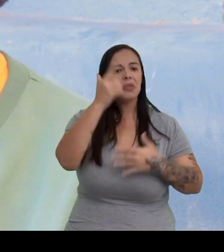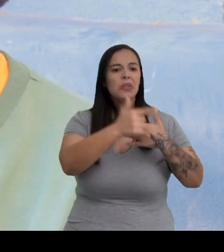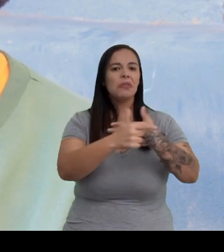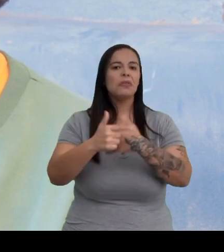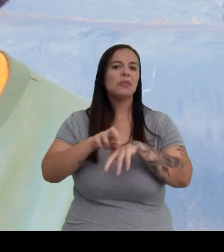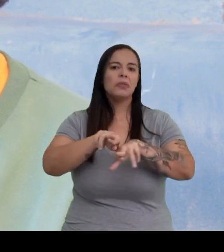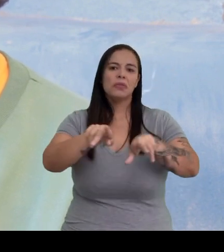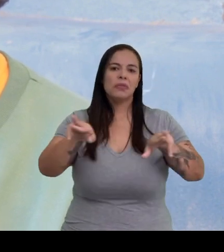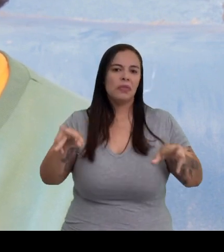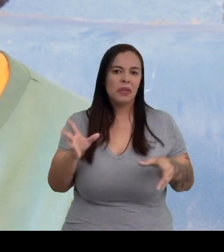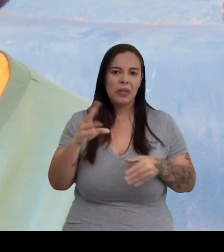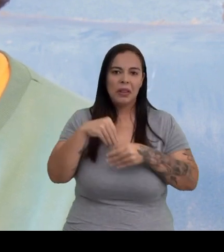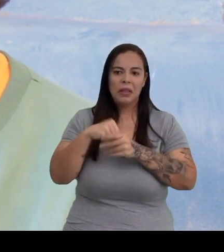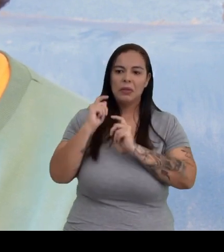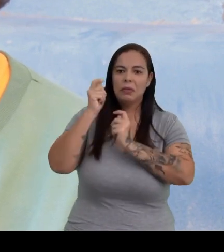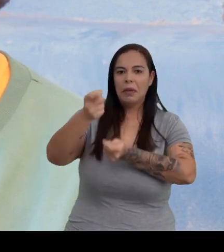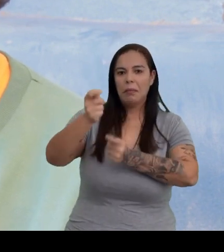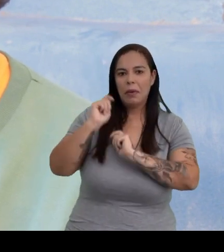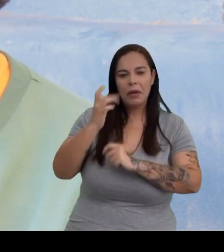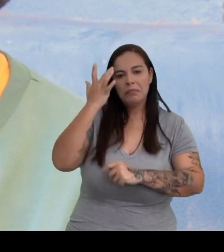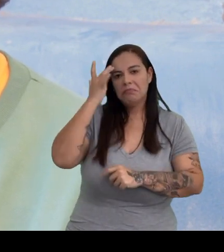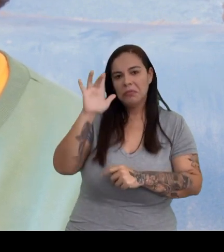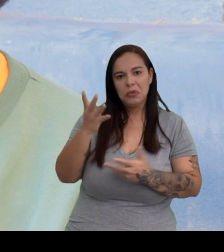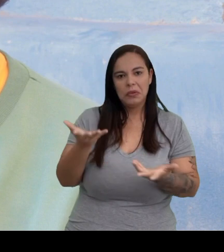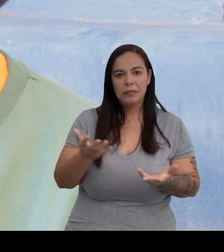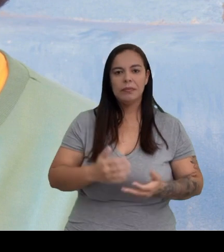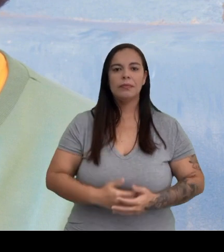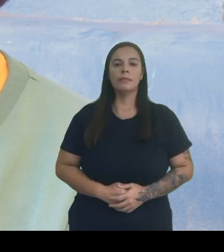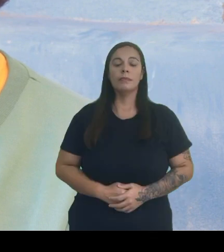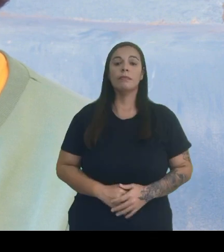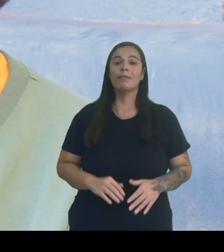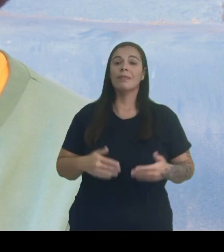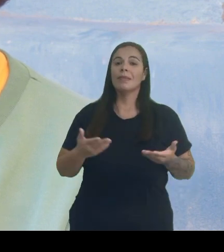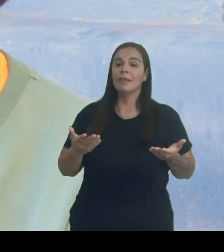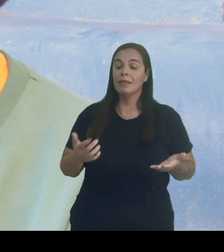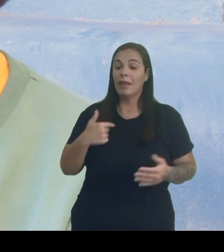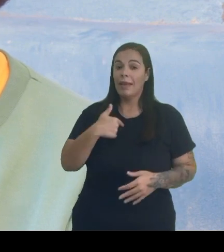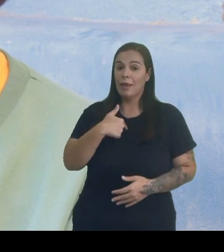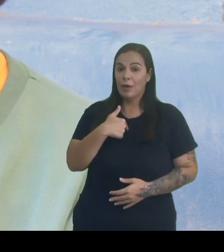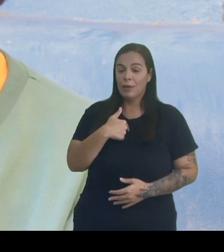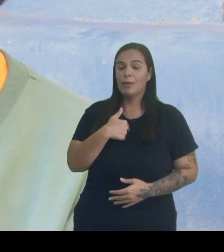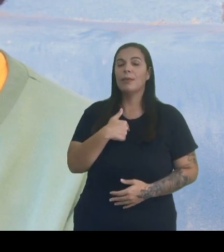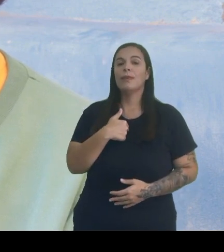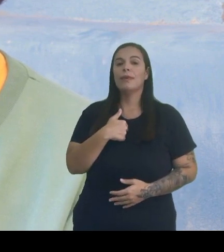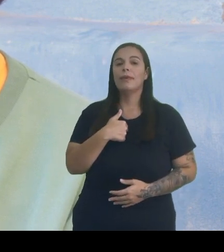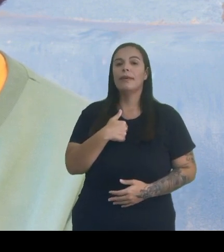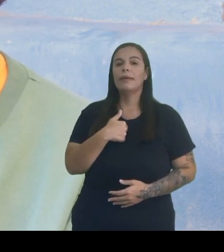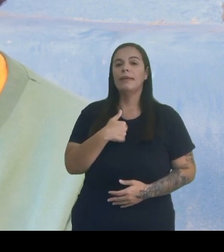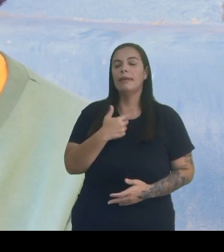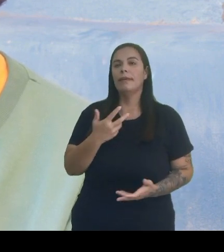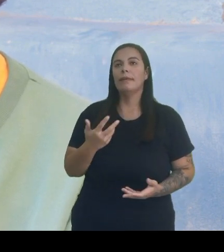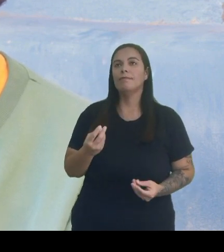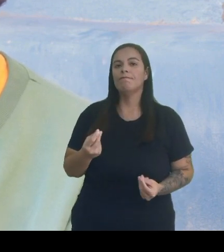funções diferentes, né, dentro dessa pesca de arrasto. olha, minha filha,